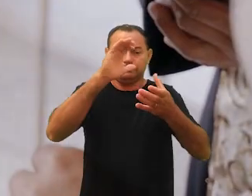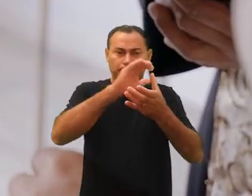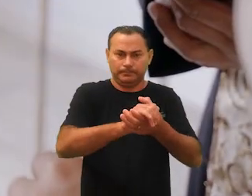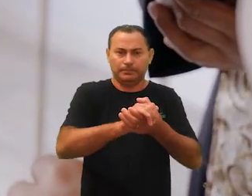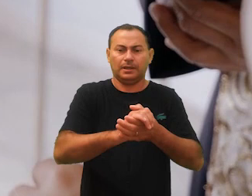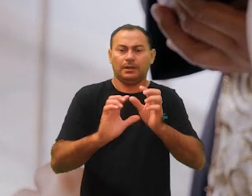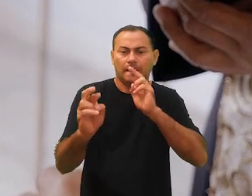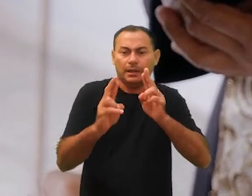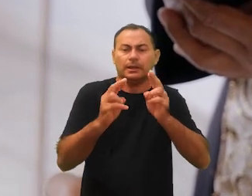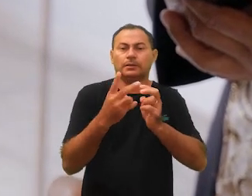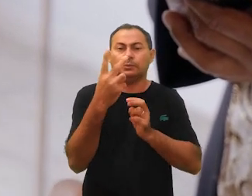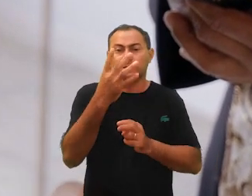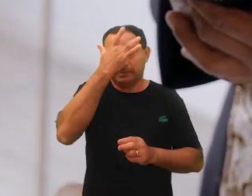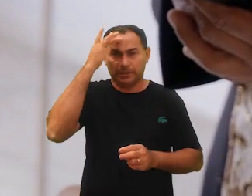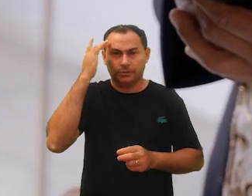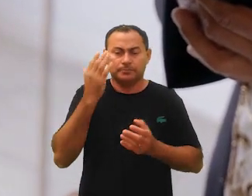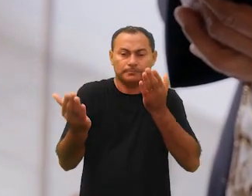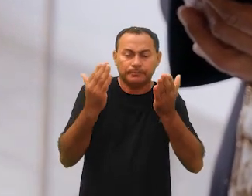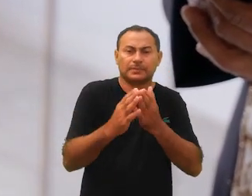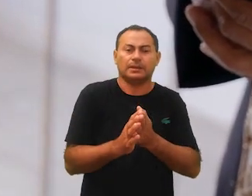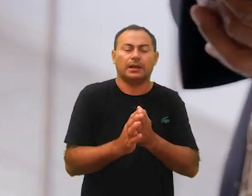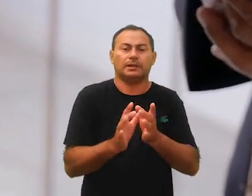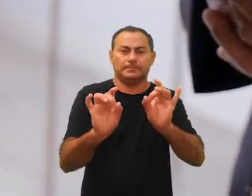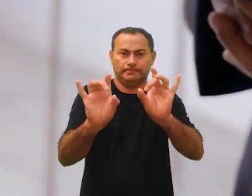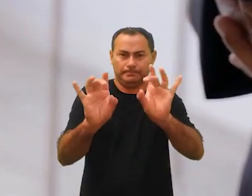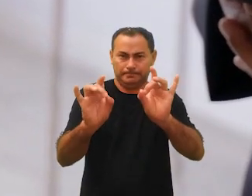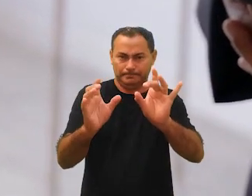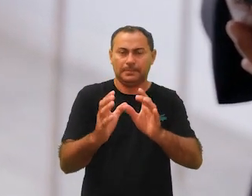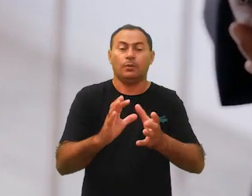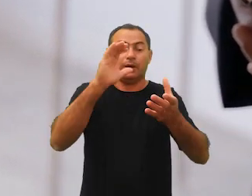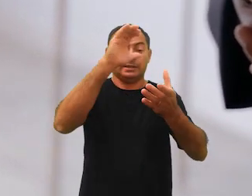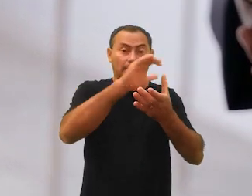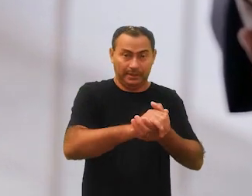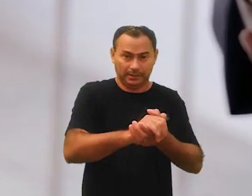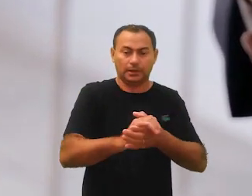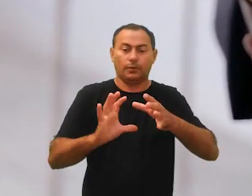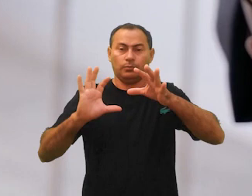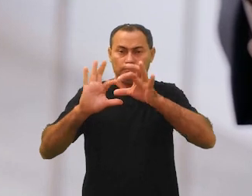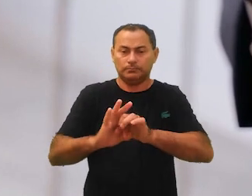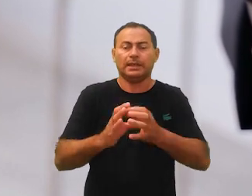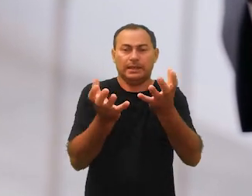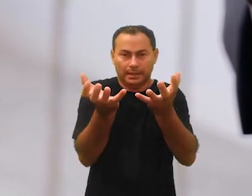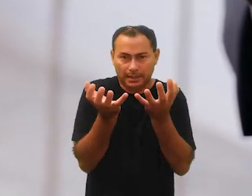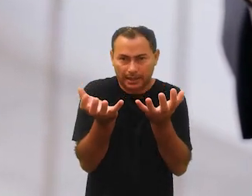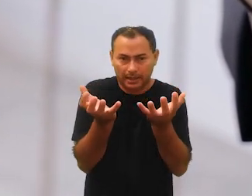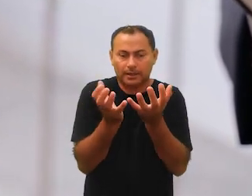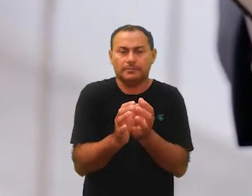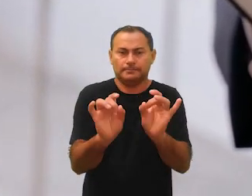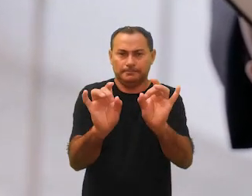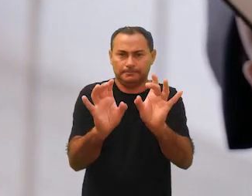O casamento é uma relação entre duas pessoas baseado na exclusividade. O casamento é uma união que